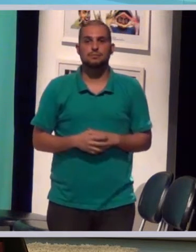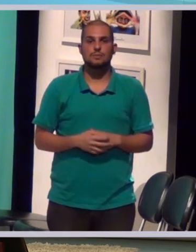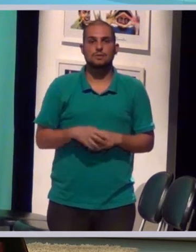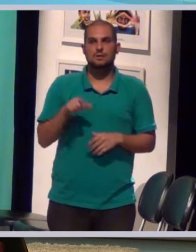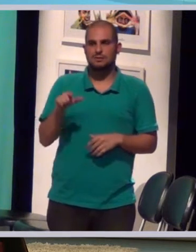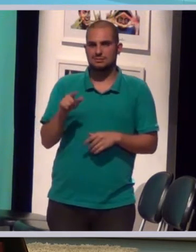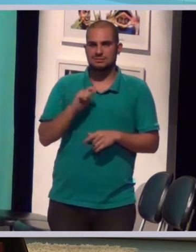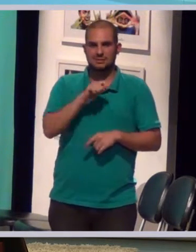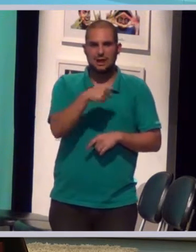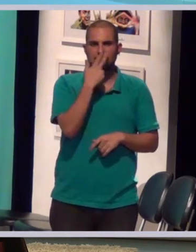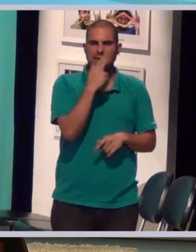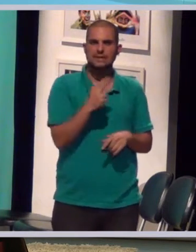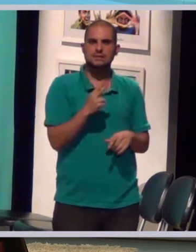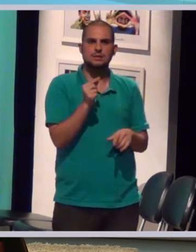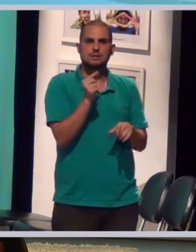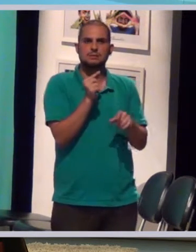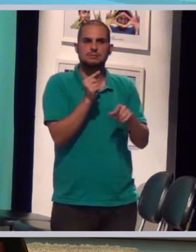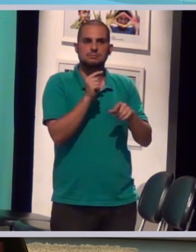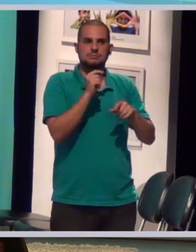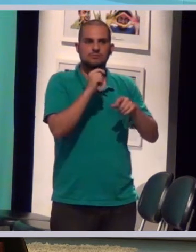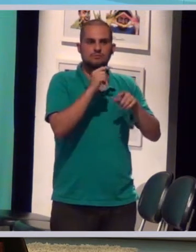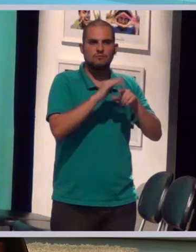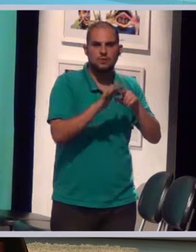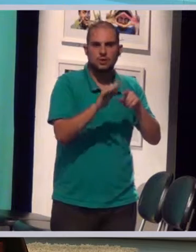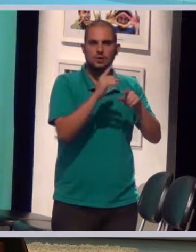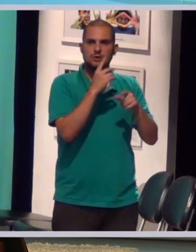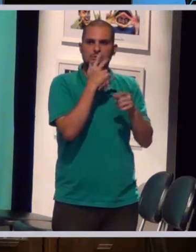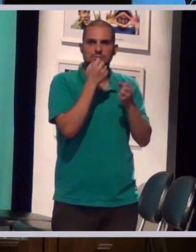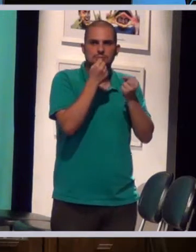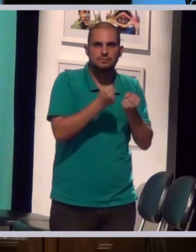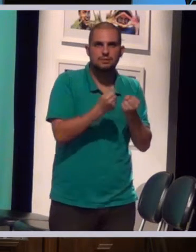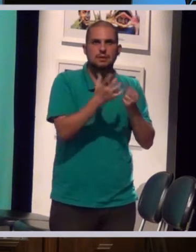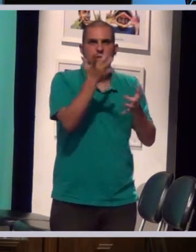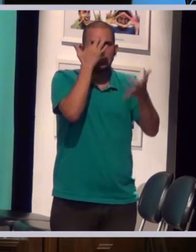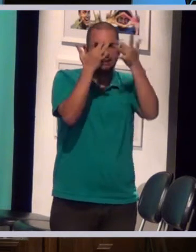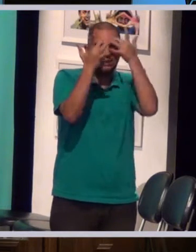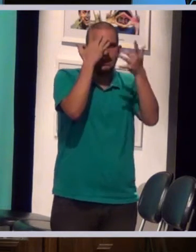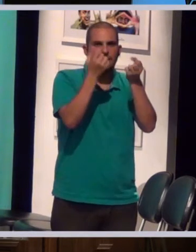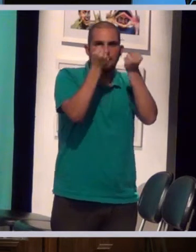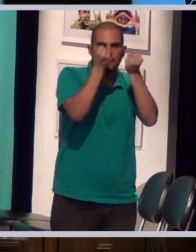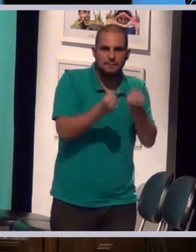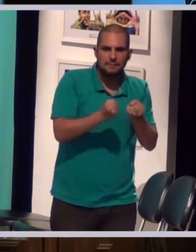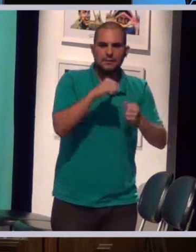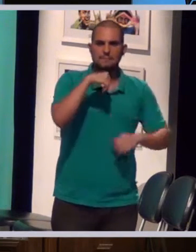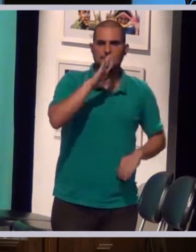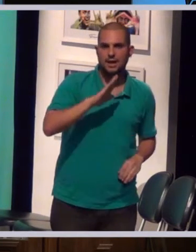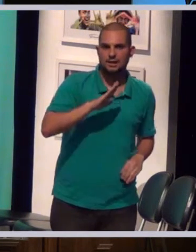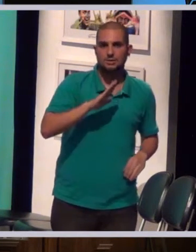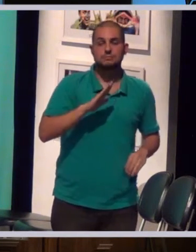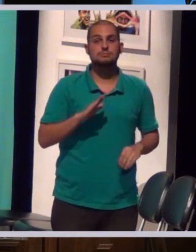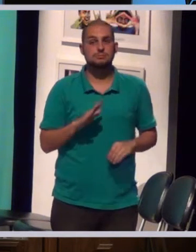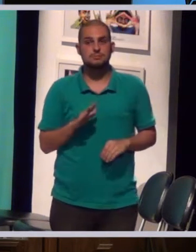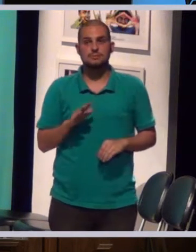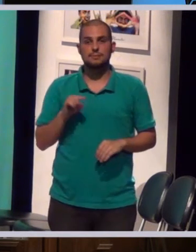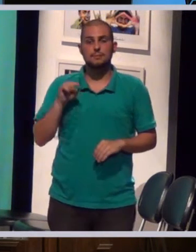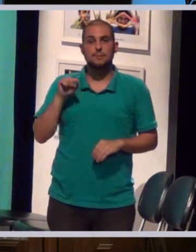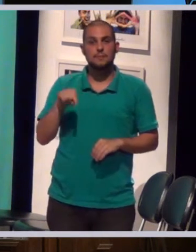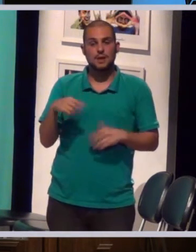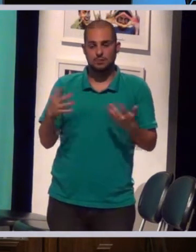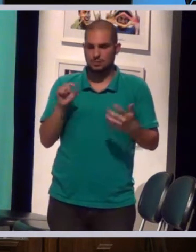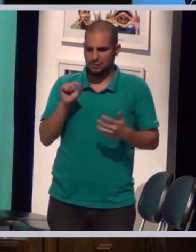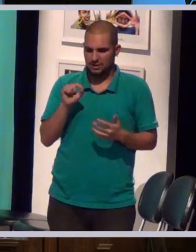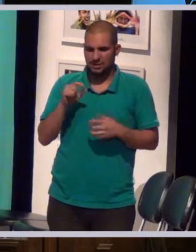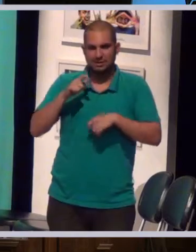mais pesadas, por isso pesaria mais na memória de trabalho, dificultando o desempenho. A audição favorece a